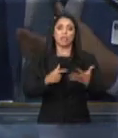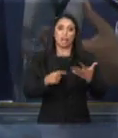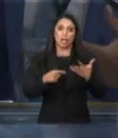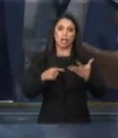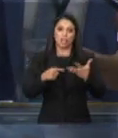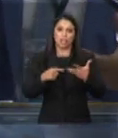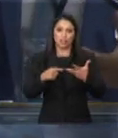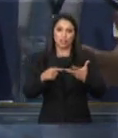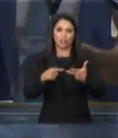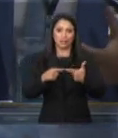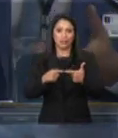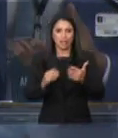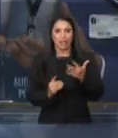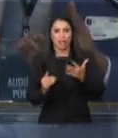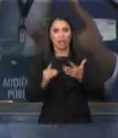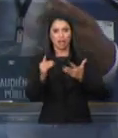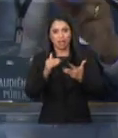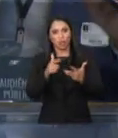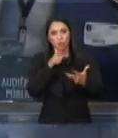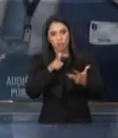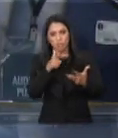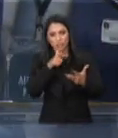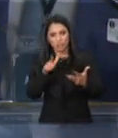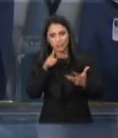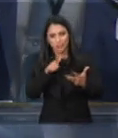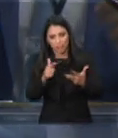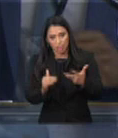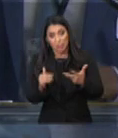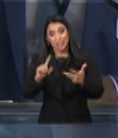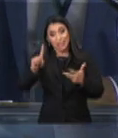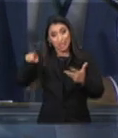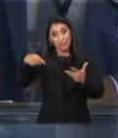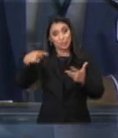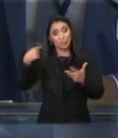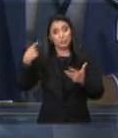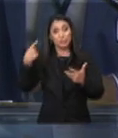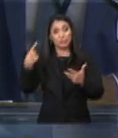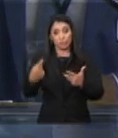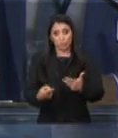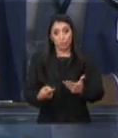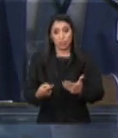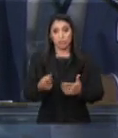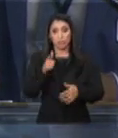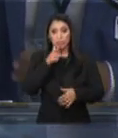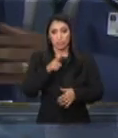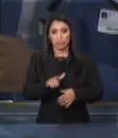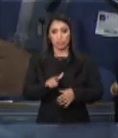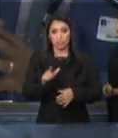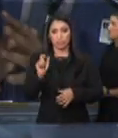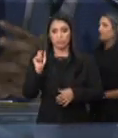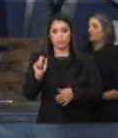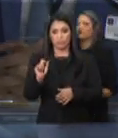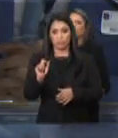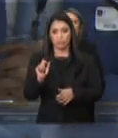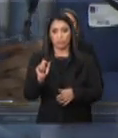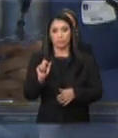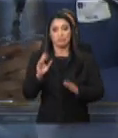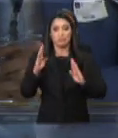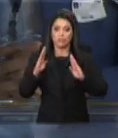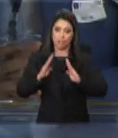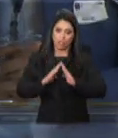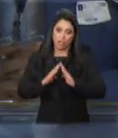de habilidades e de uma série de aquisições que supõe-se que melhoraria autonomia dessa pessoa ela então conseguir